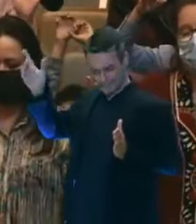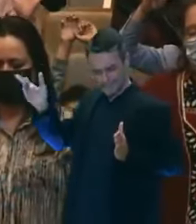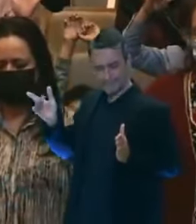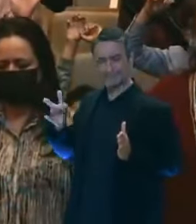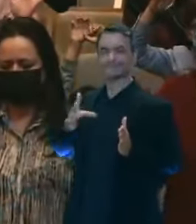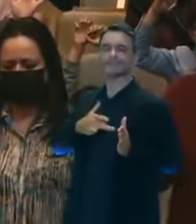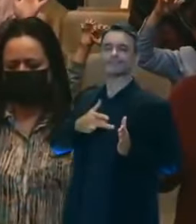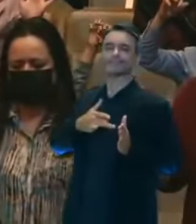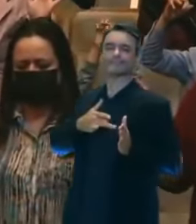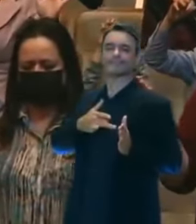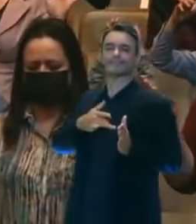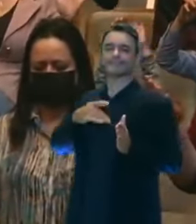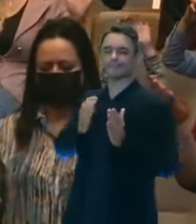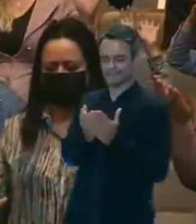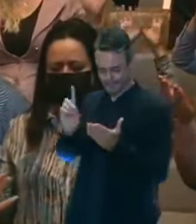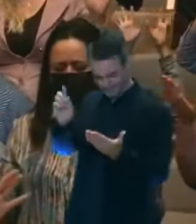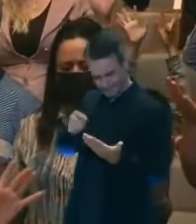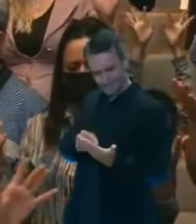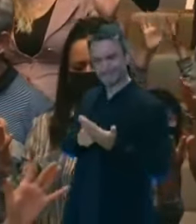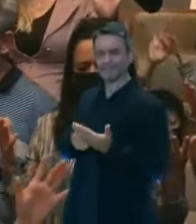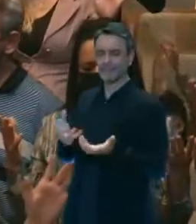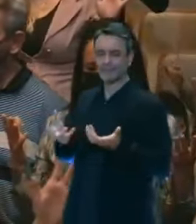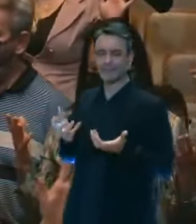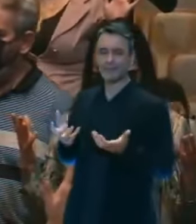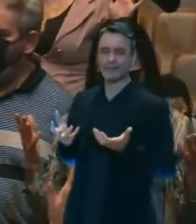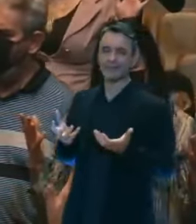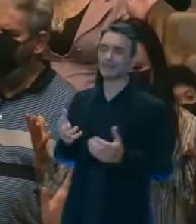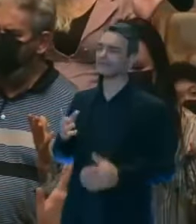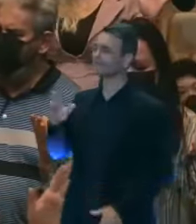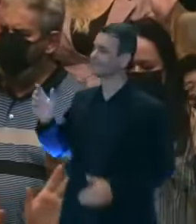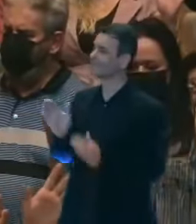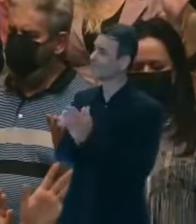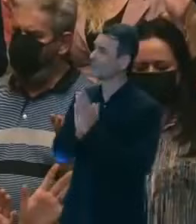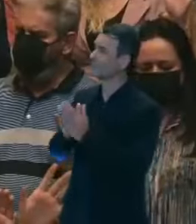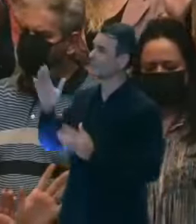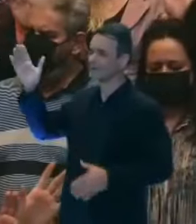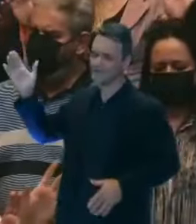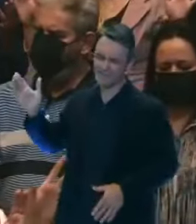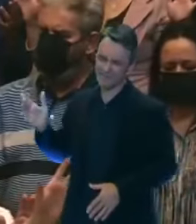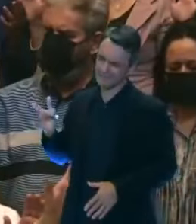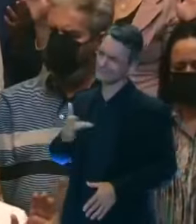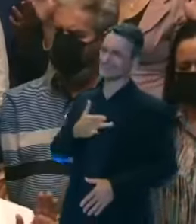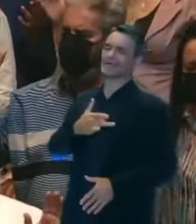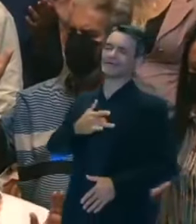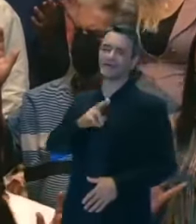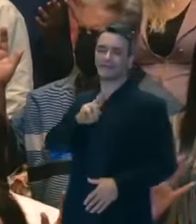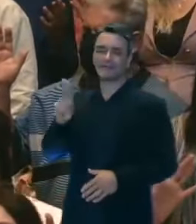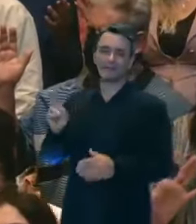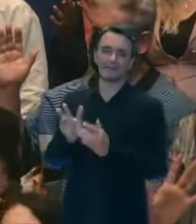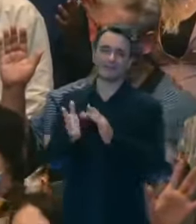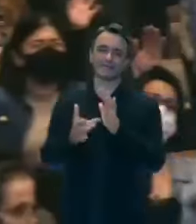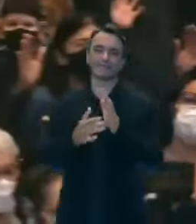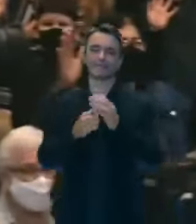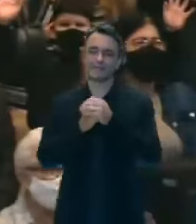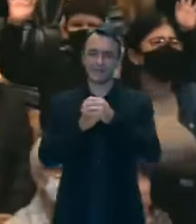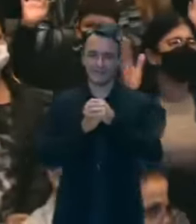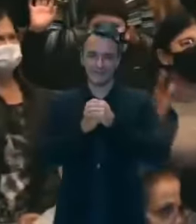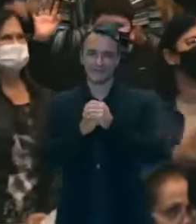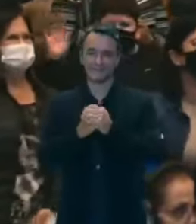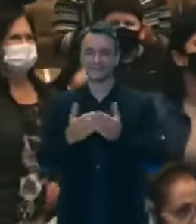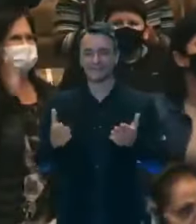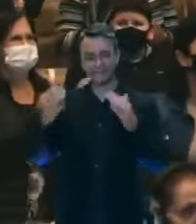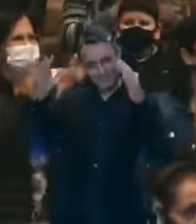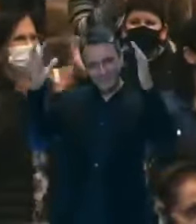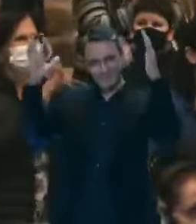a tua palavra. Fala comigo, em nome de Jesus. Amém. Você